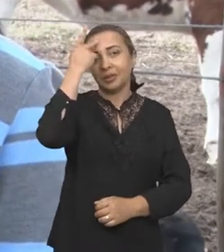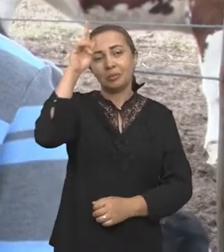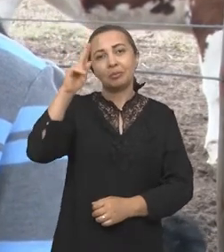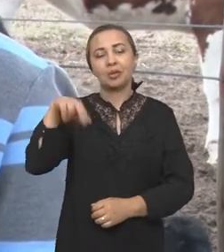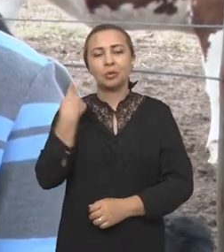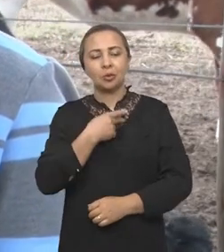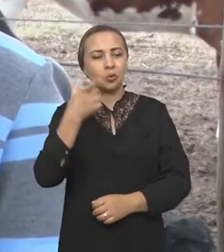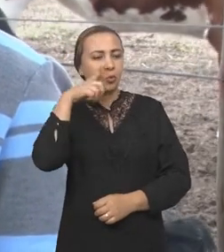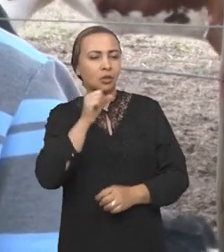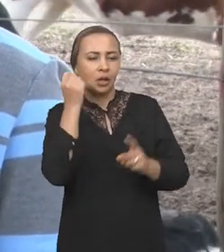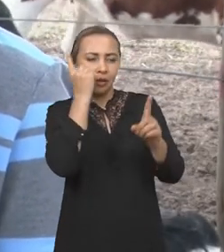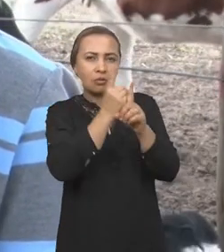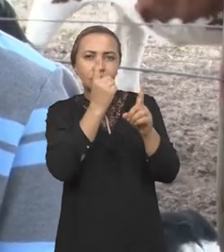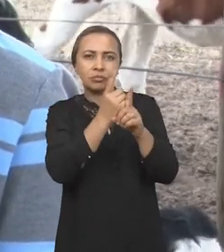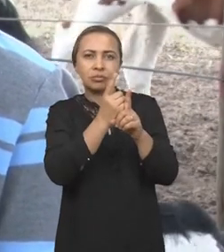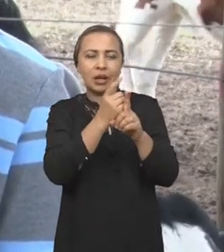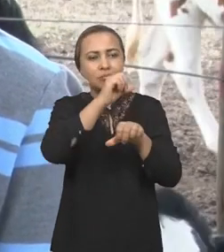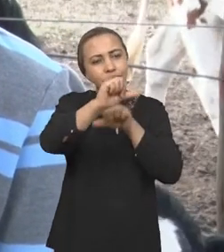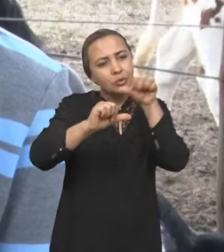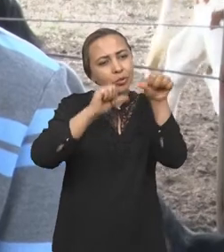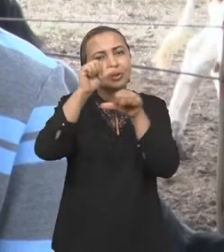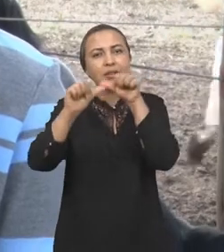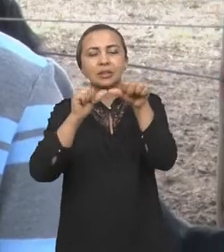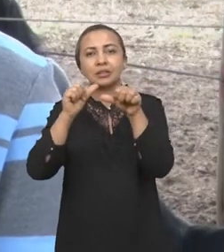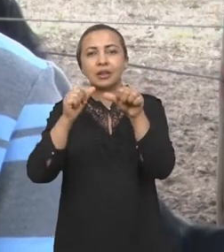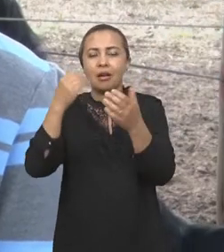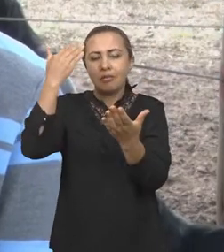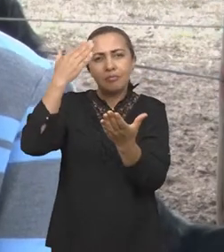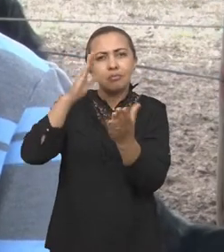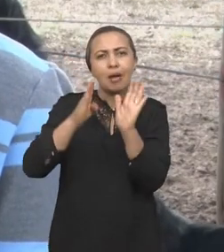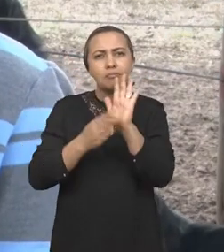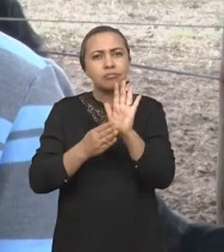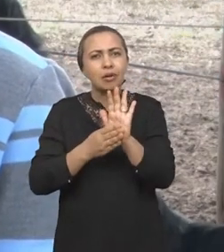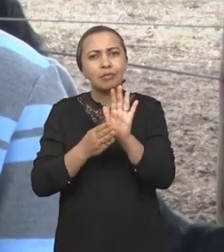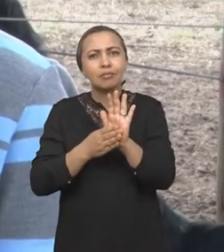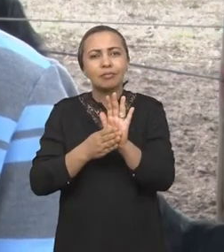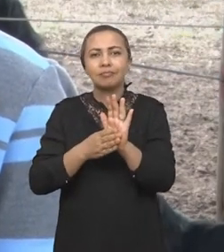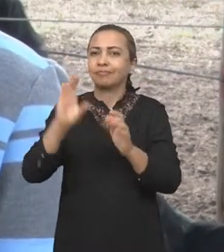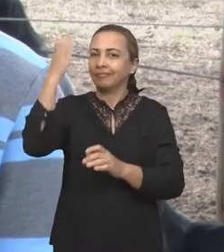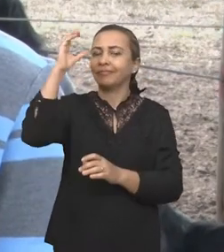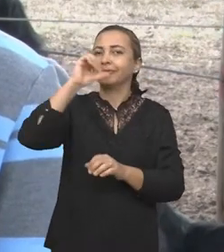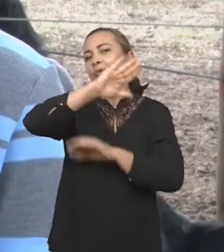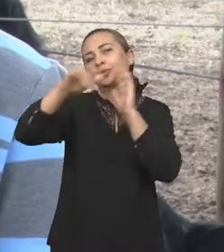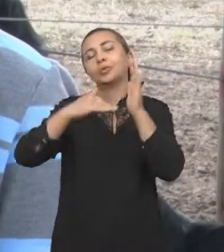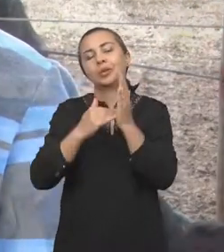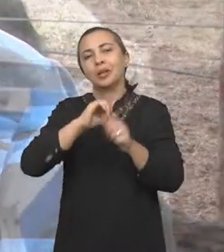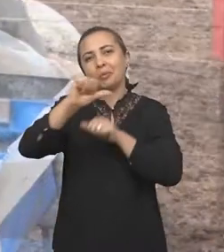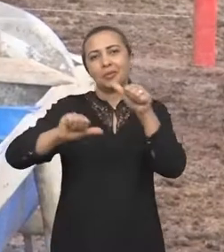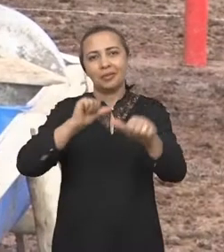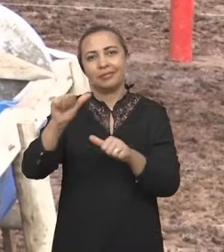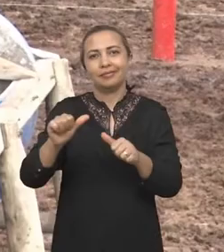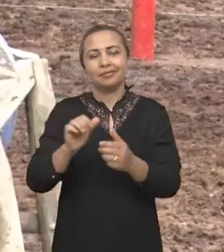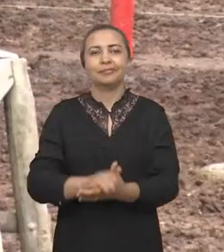gente conseguir identificar essas alterações e provar de forma científica todas essas mudanças.